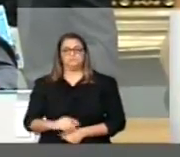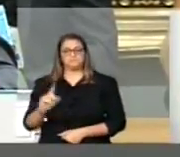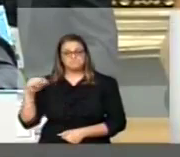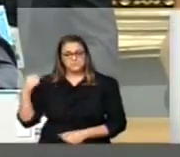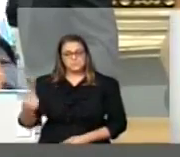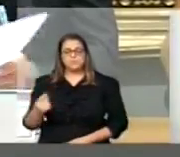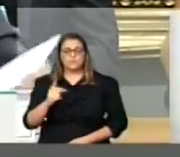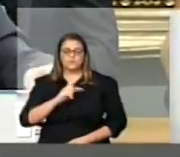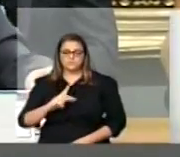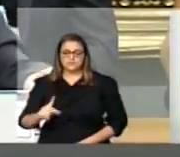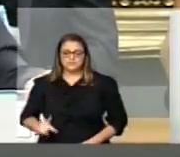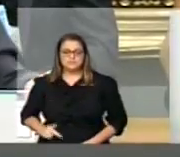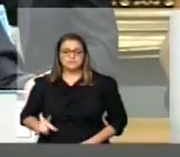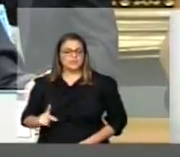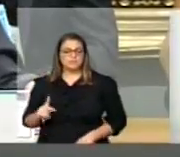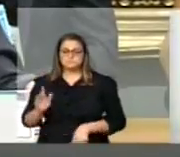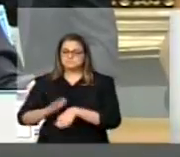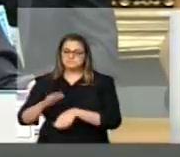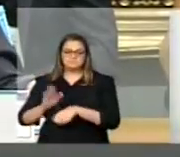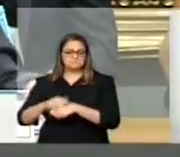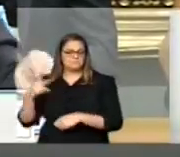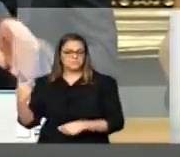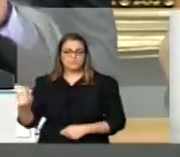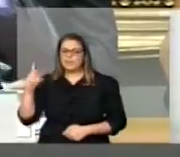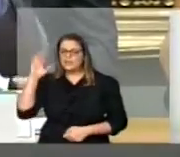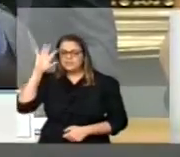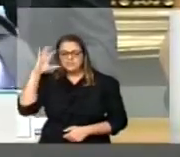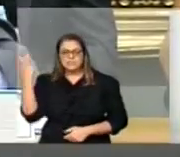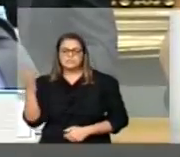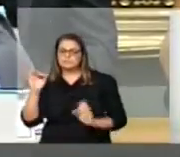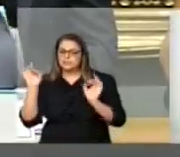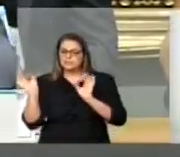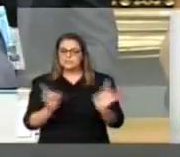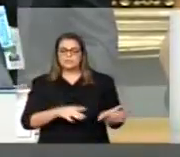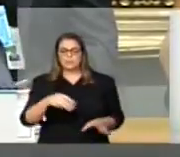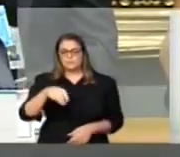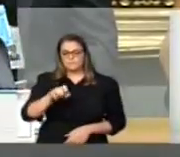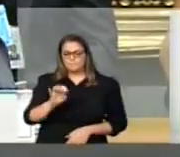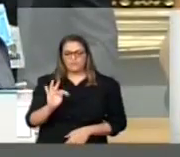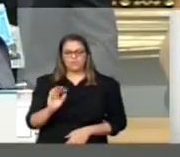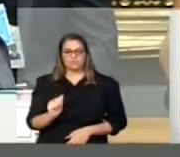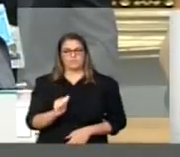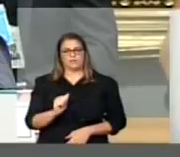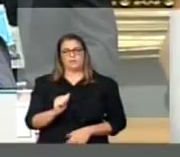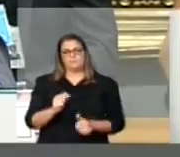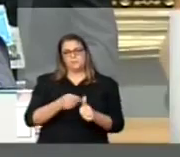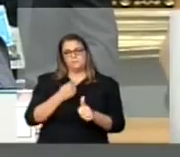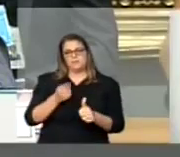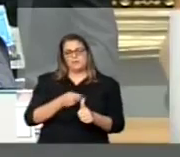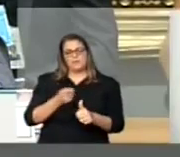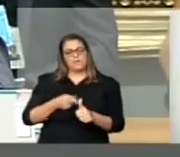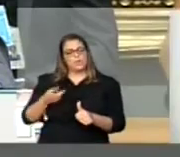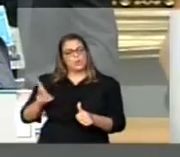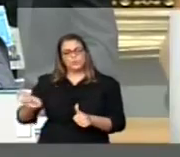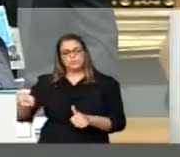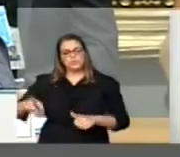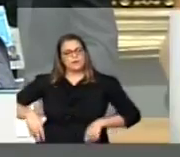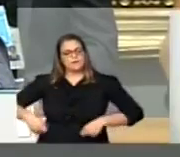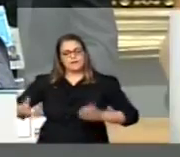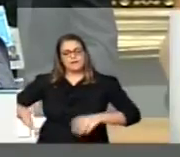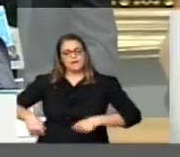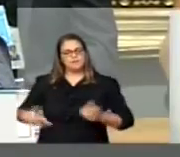República, por conta própria, decidiu abandonar a meta original e manter os gastos como se nada